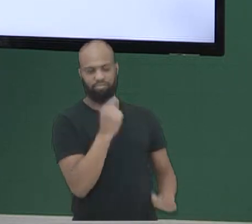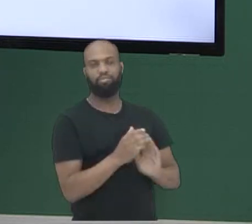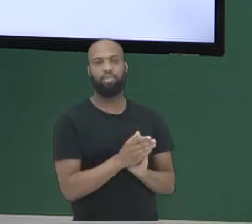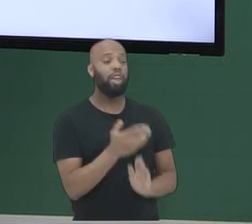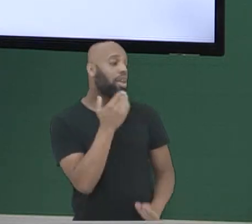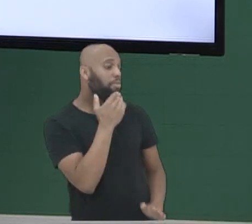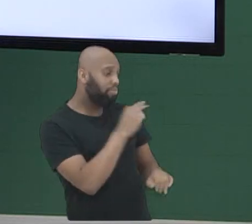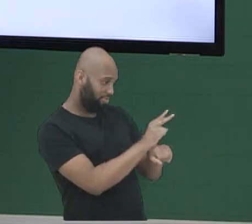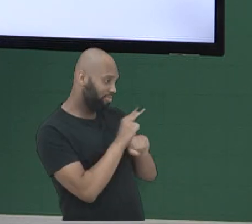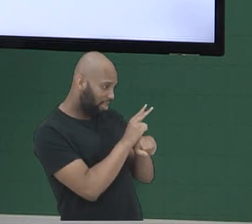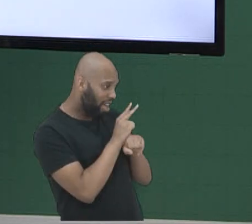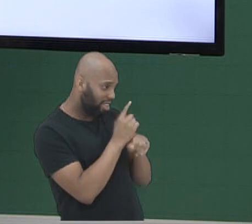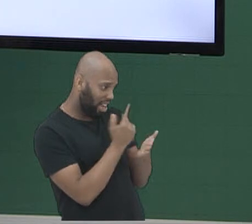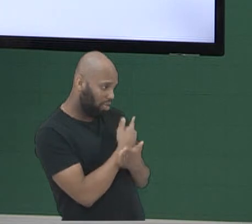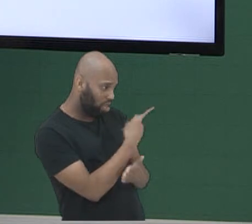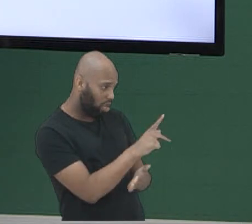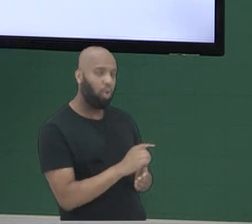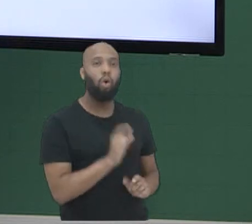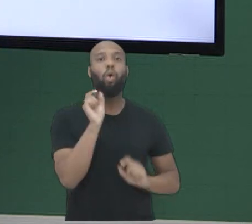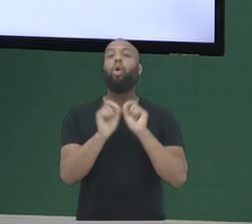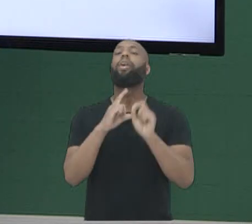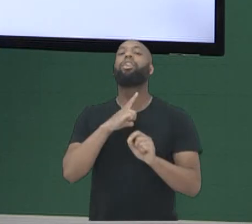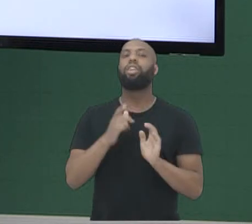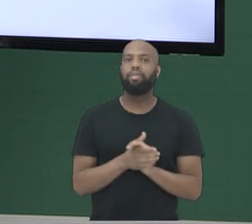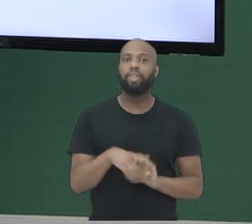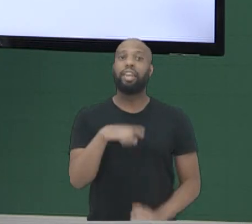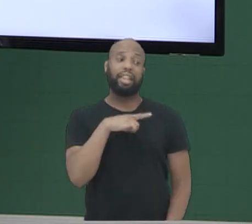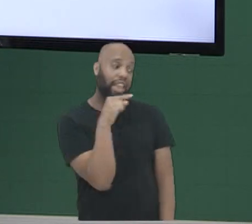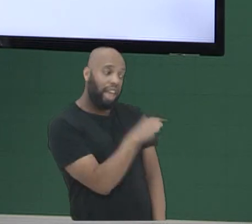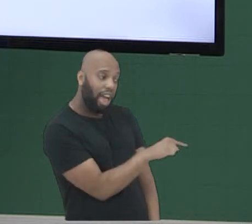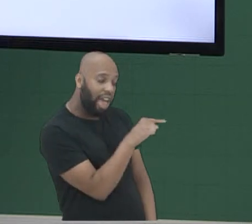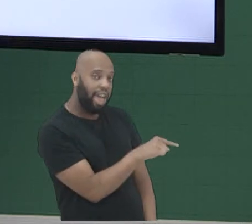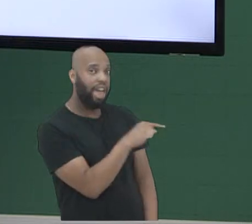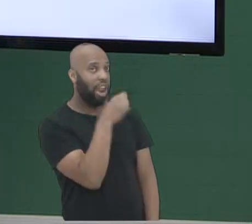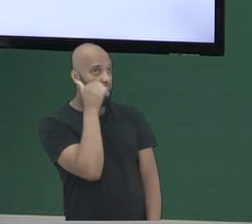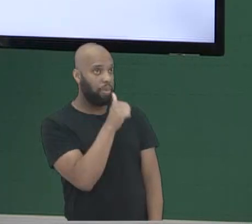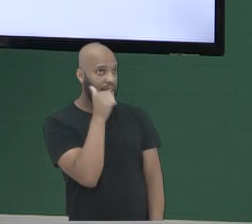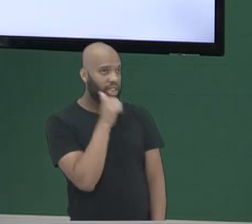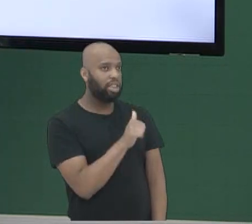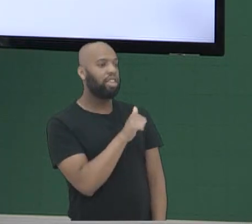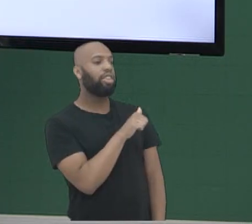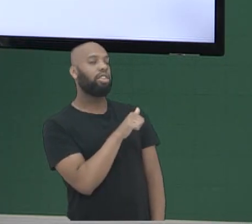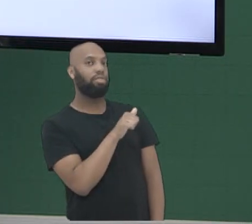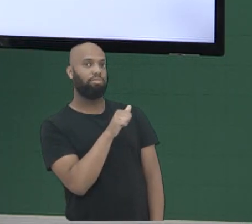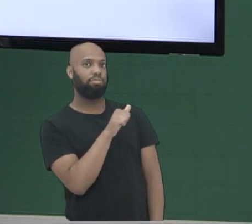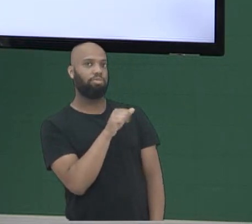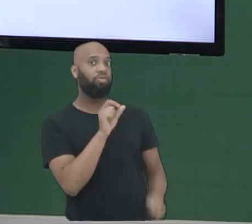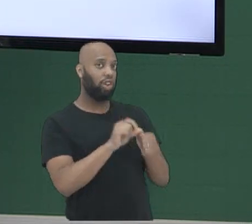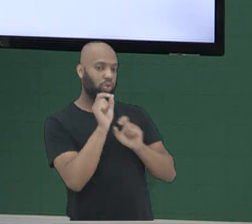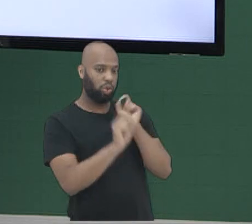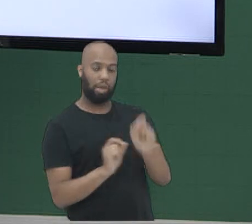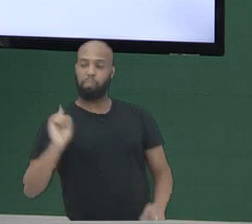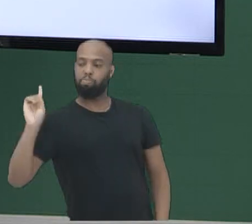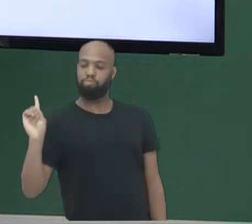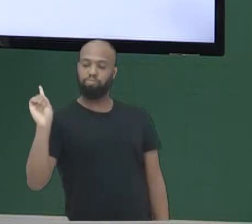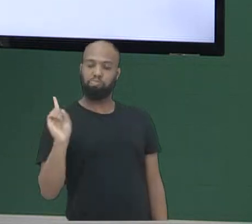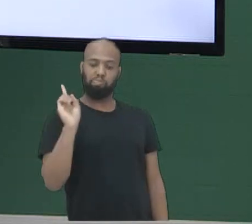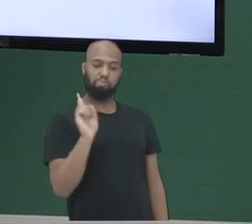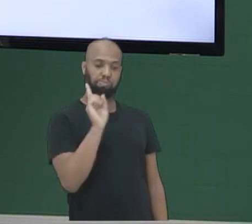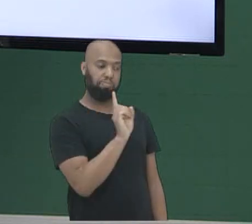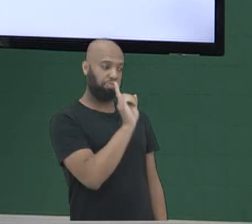de livraria. Porque essa personagem principal gostava muito de ler. E aí o que acontece que a gente viu? Tem um